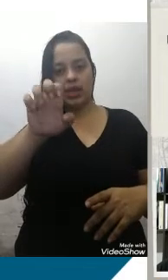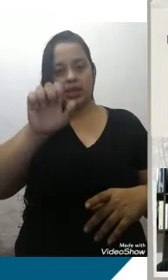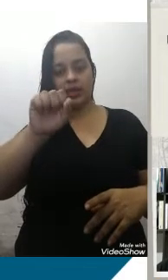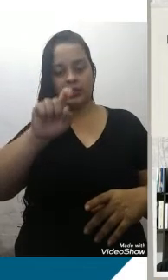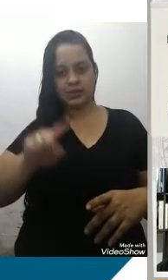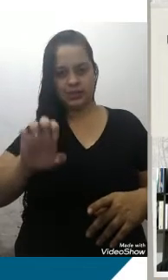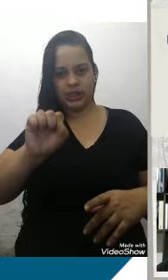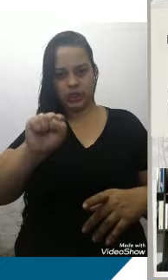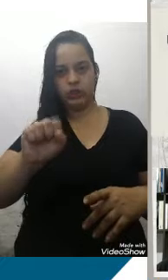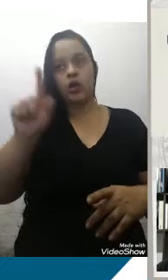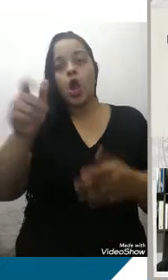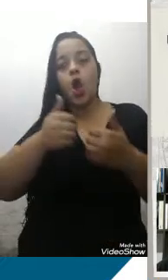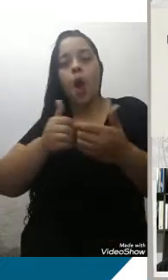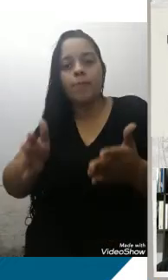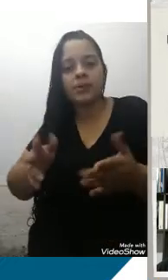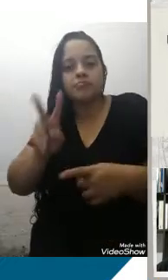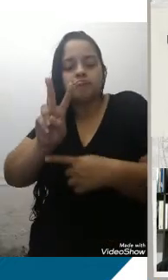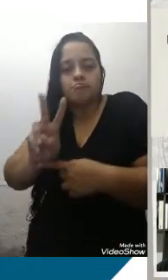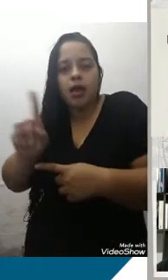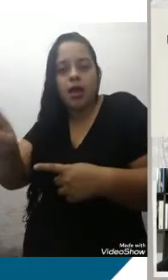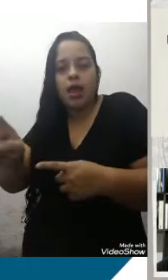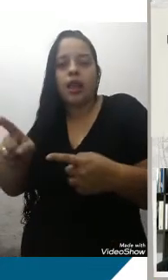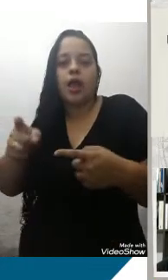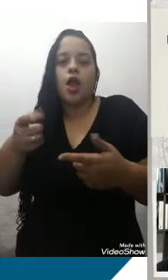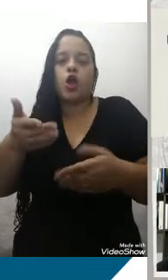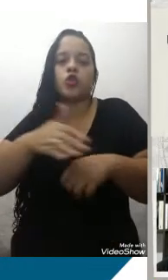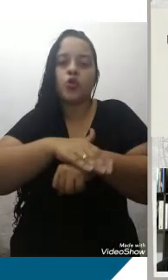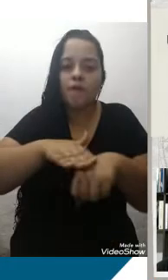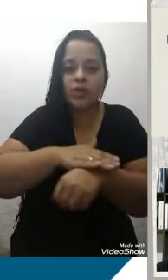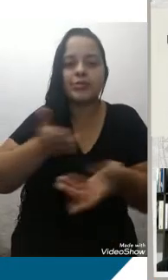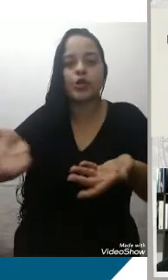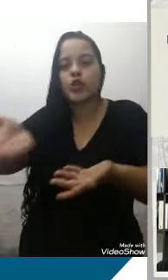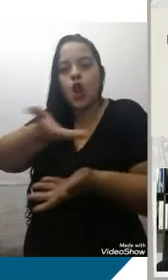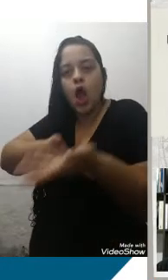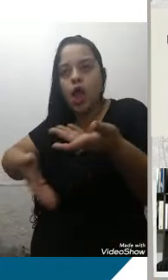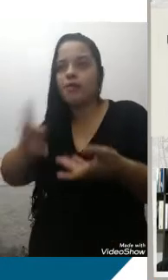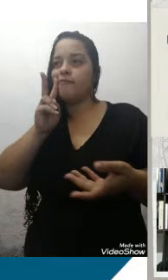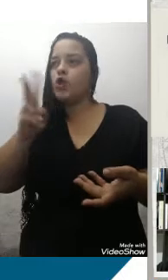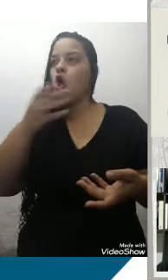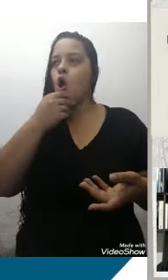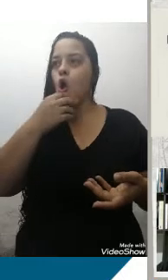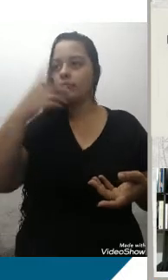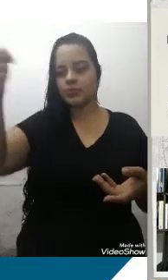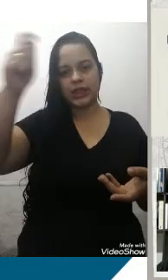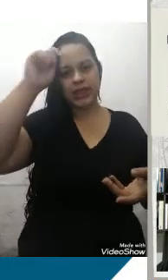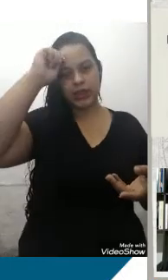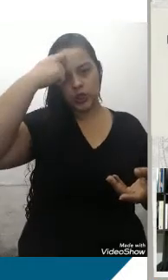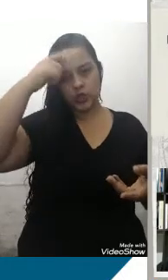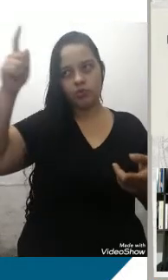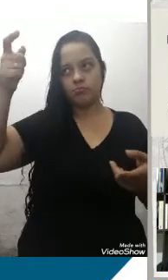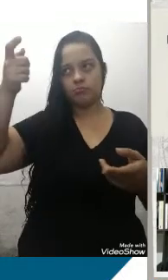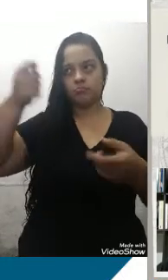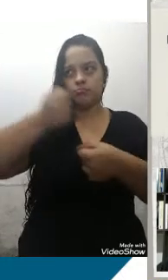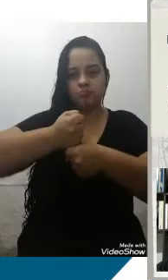portugueses, trocaram presentes. O Manicongo, que é a autoridade máxima, como vocês podem ver aí nessa